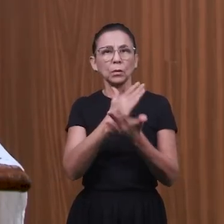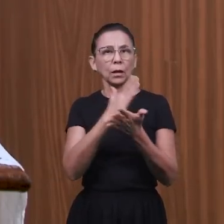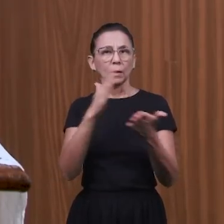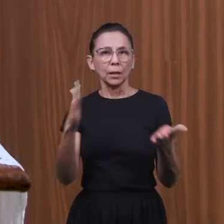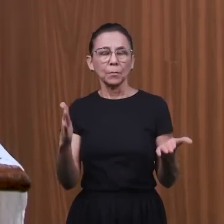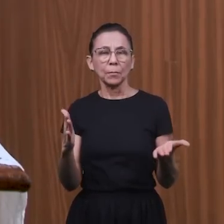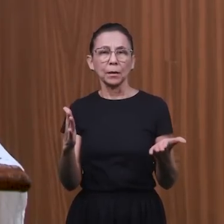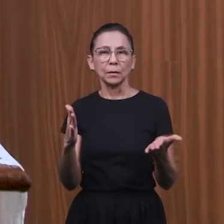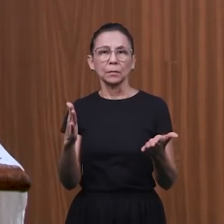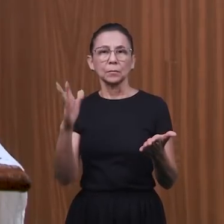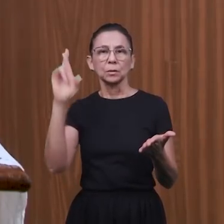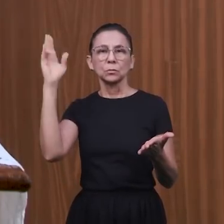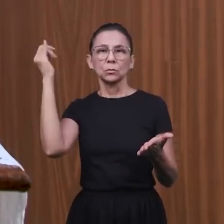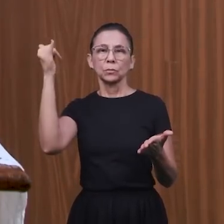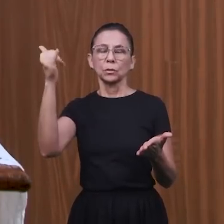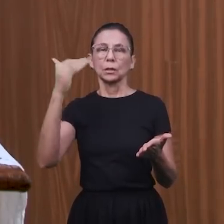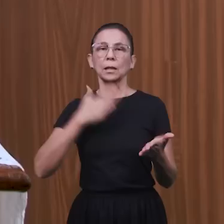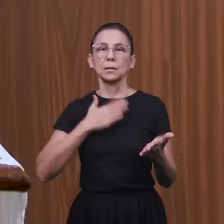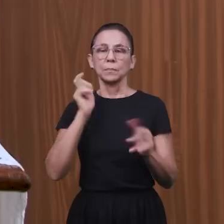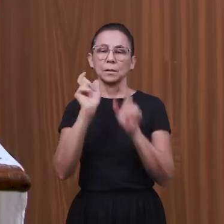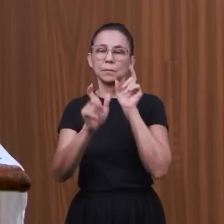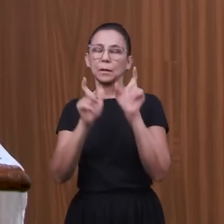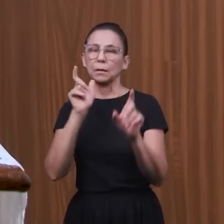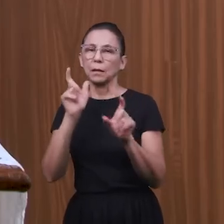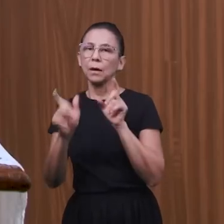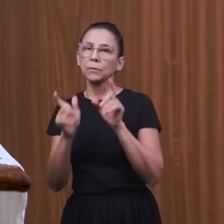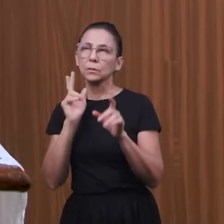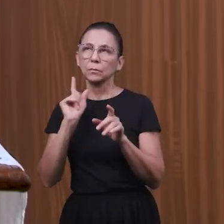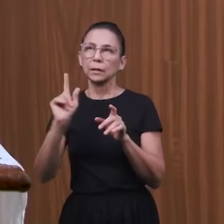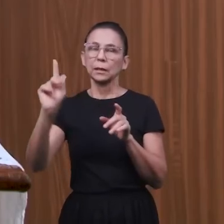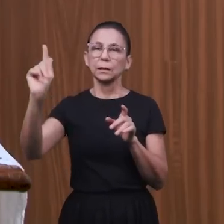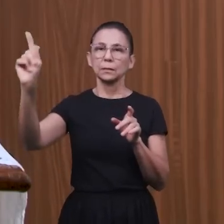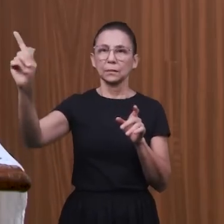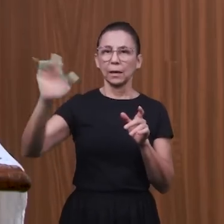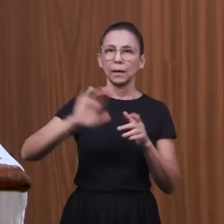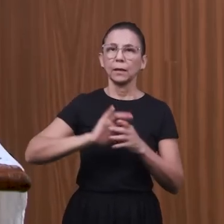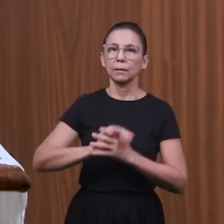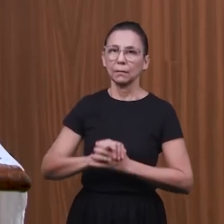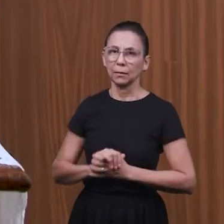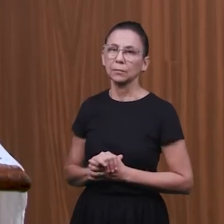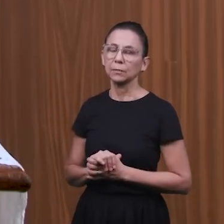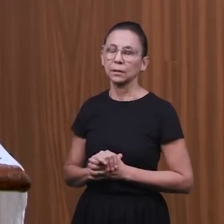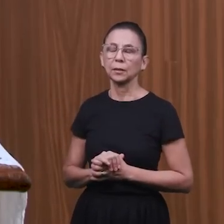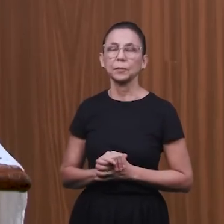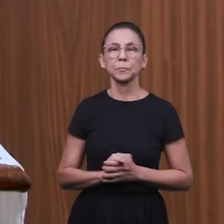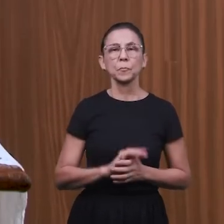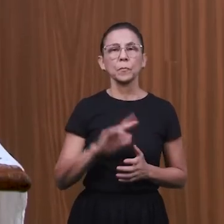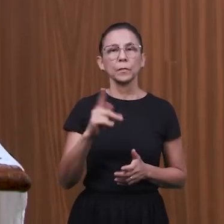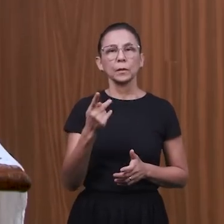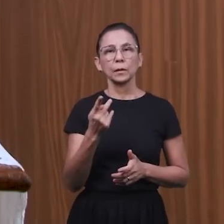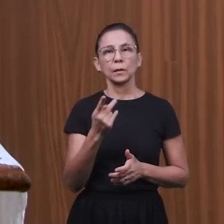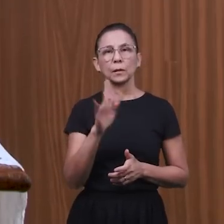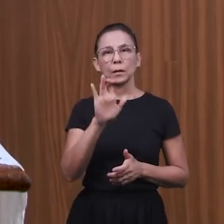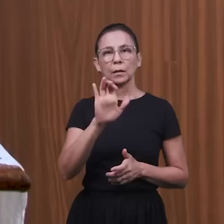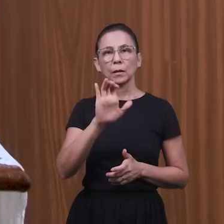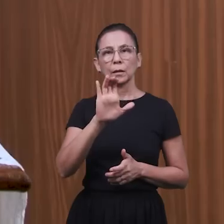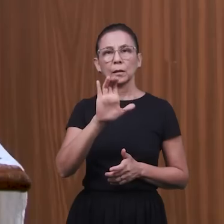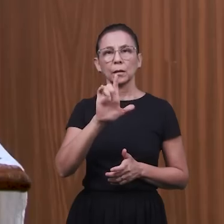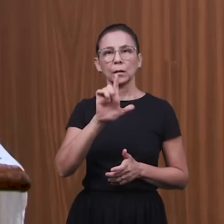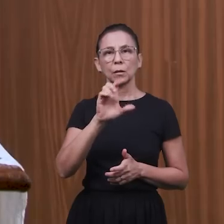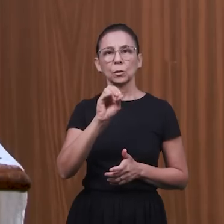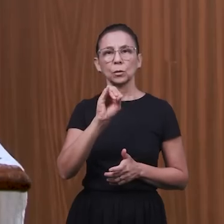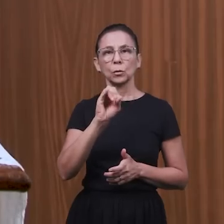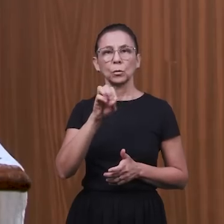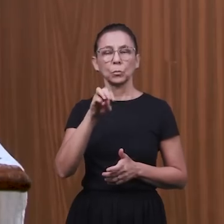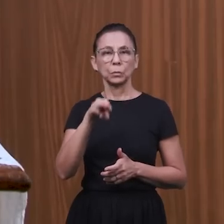vejam o detalhe: Bereshit bara Elohim. Elohim é plural. E no hebraico é plural